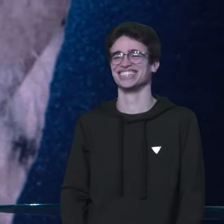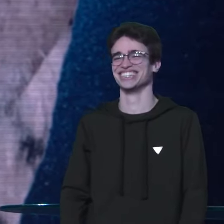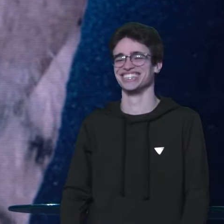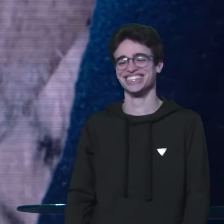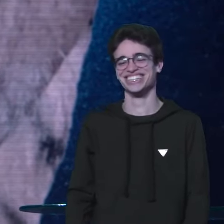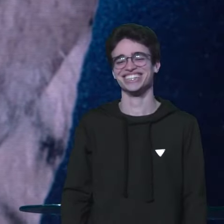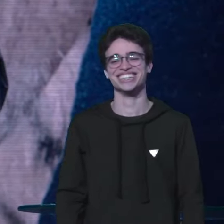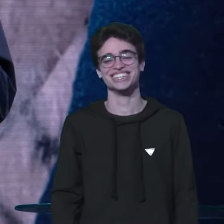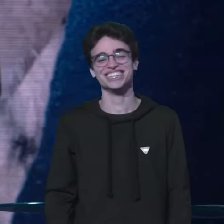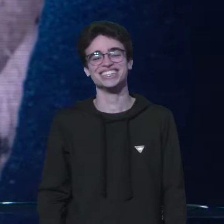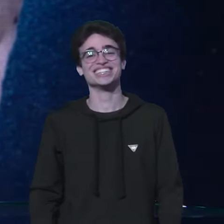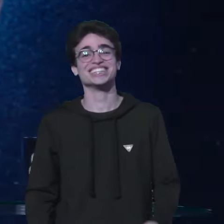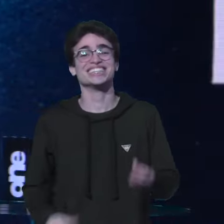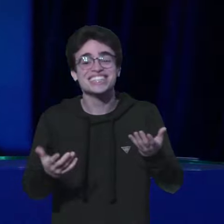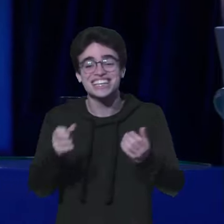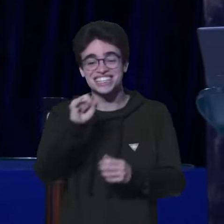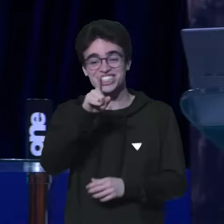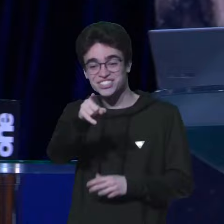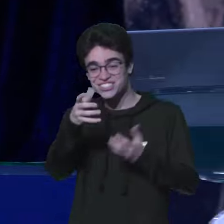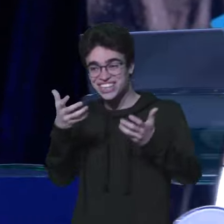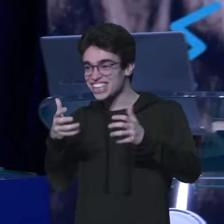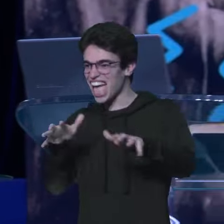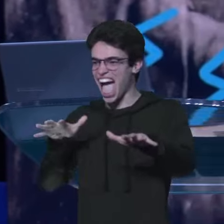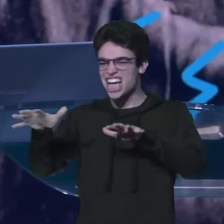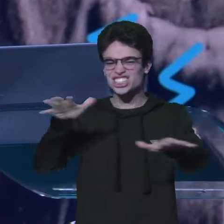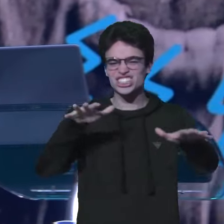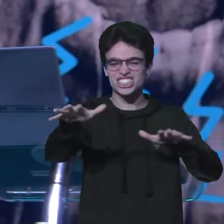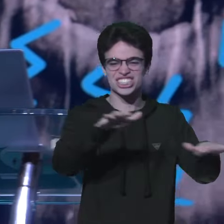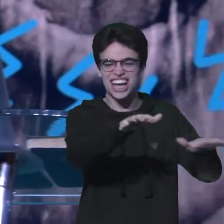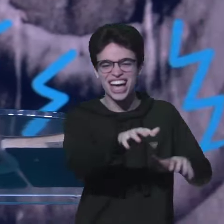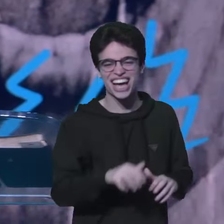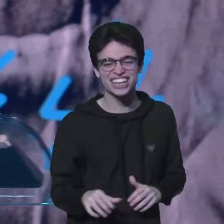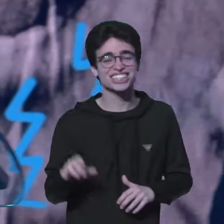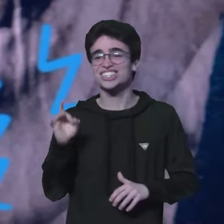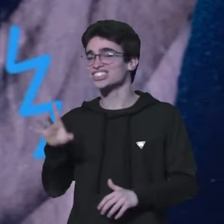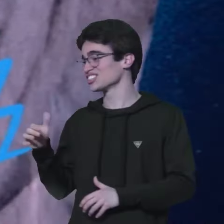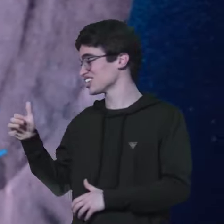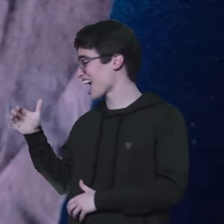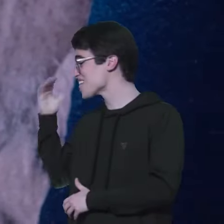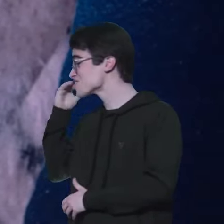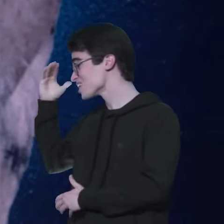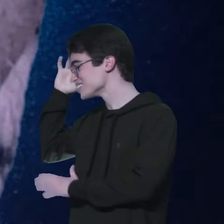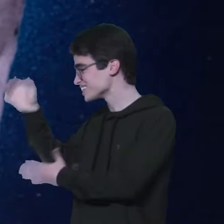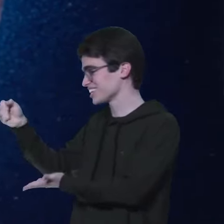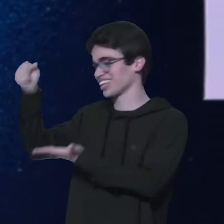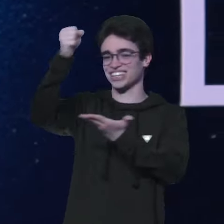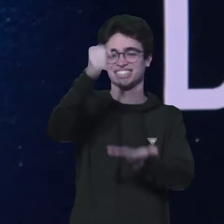Mas se você quer agitar um lugar, é só botar adolescente lá, irmão.